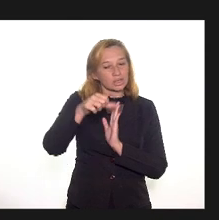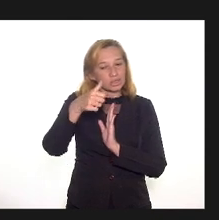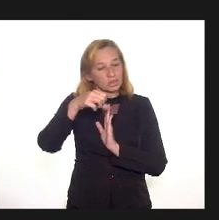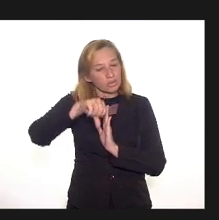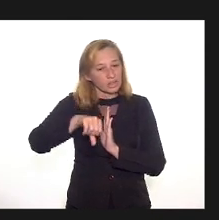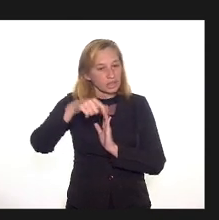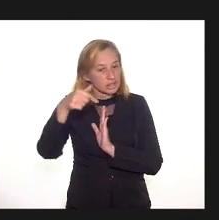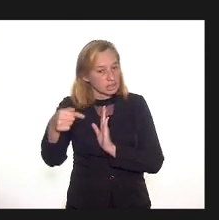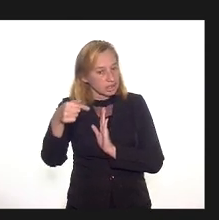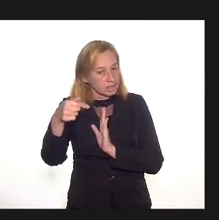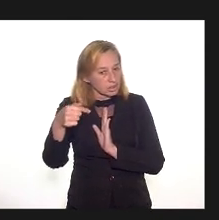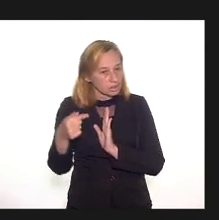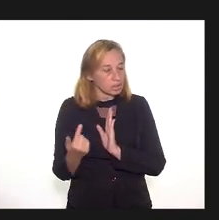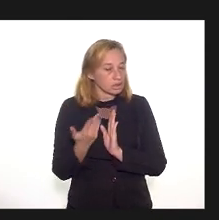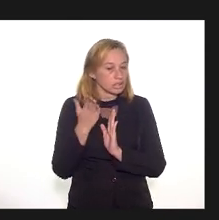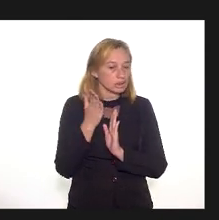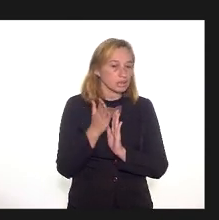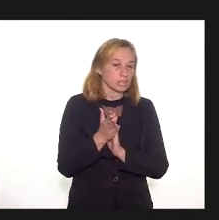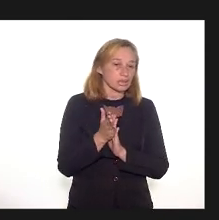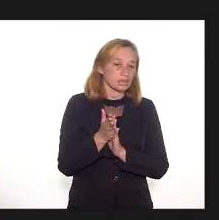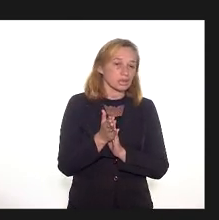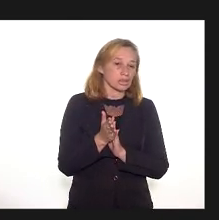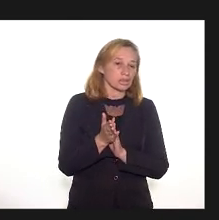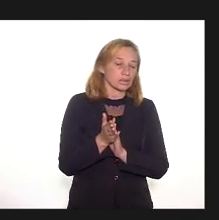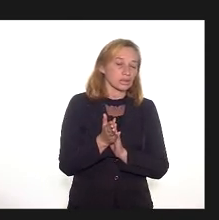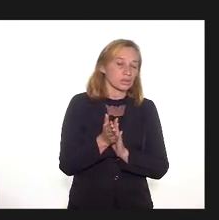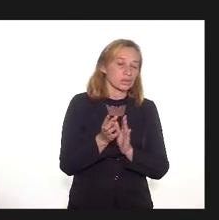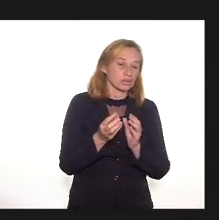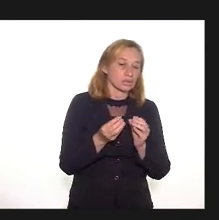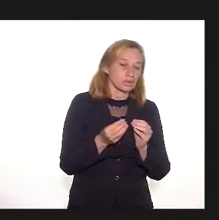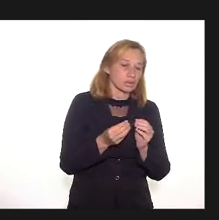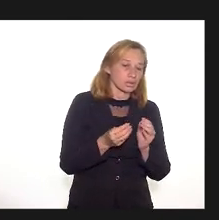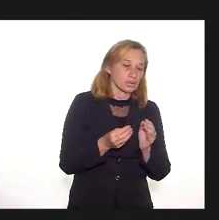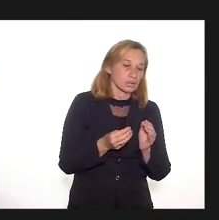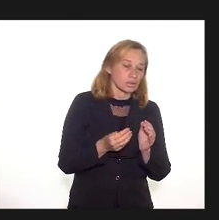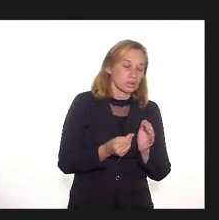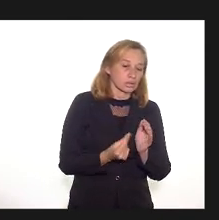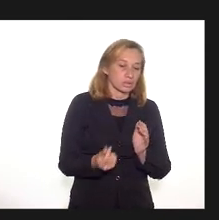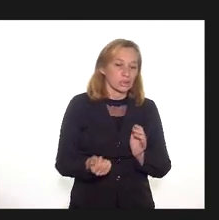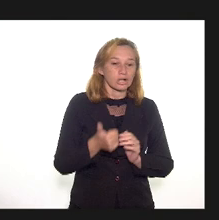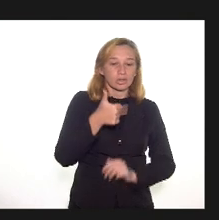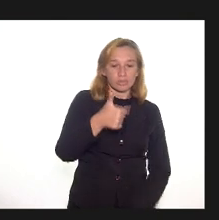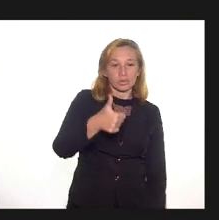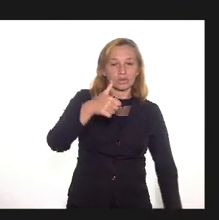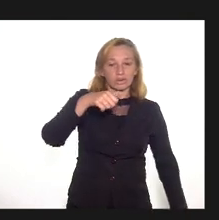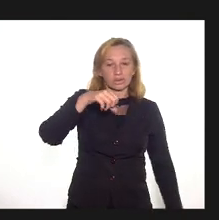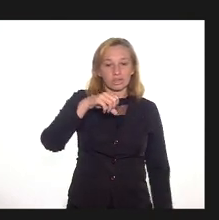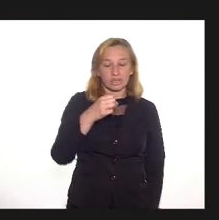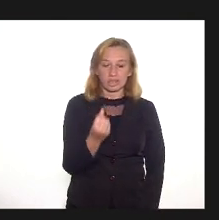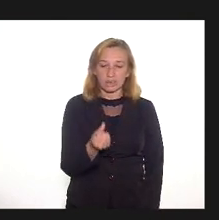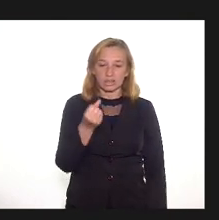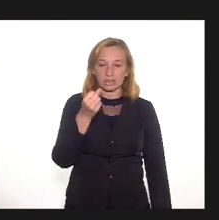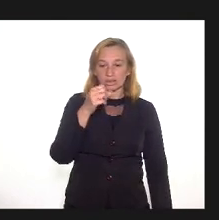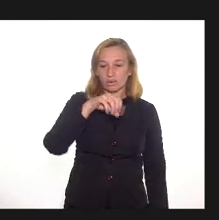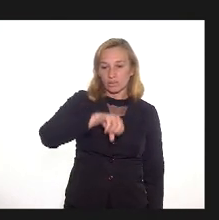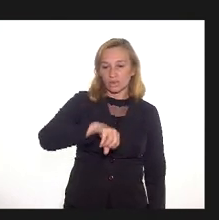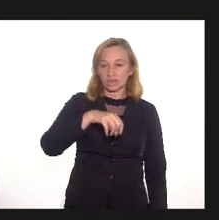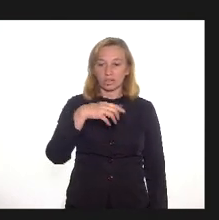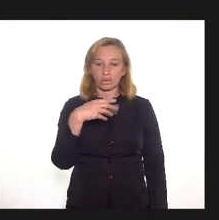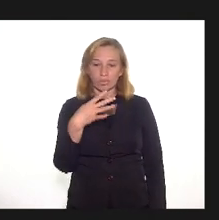e caiu foi dizimado em 1694 então